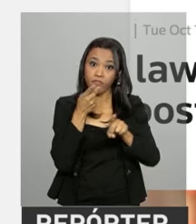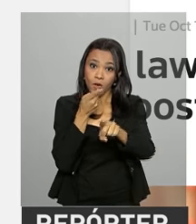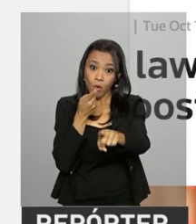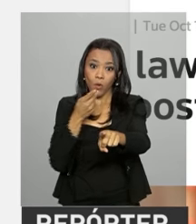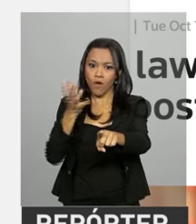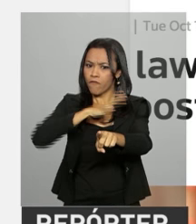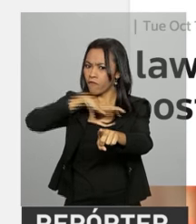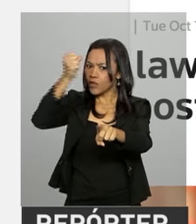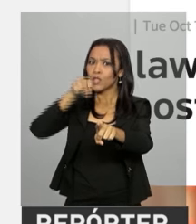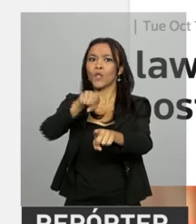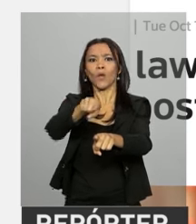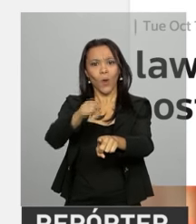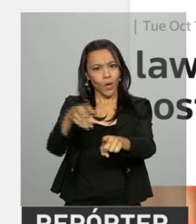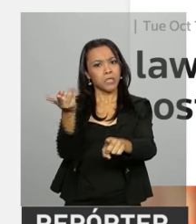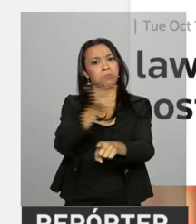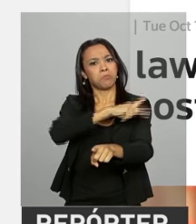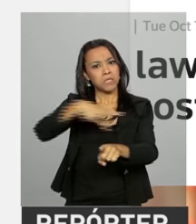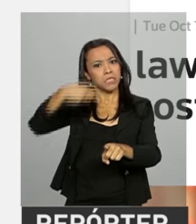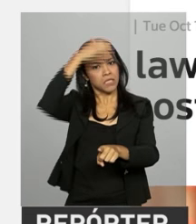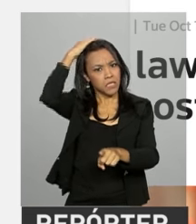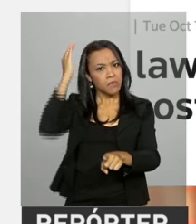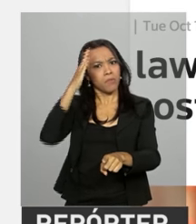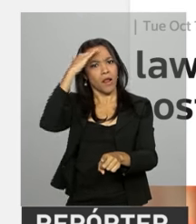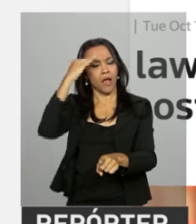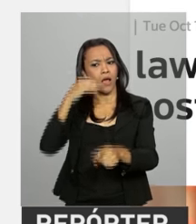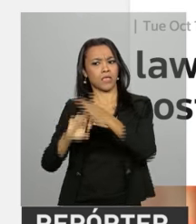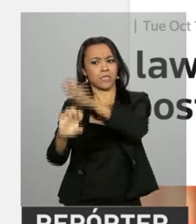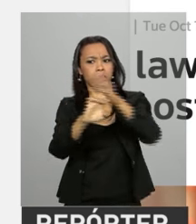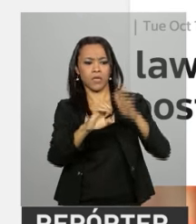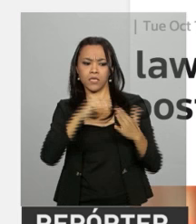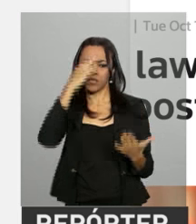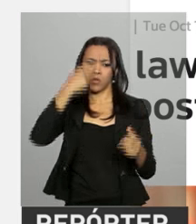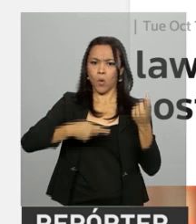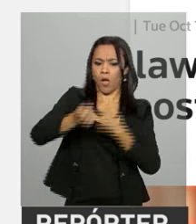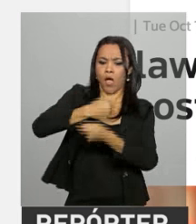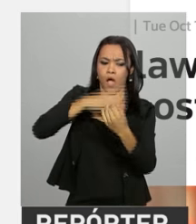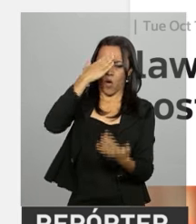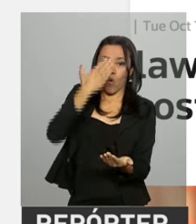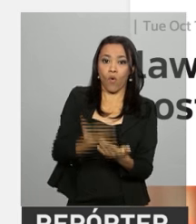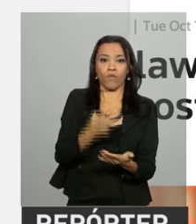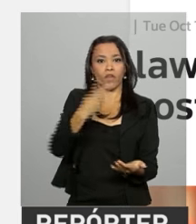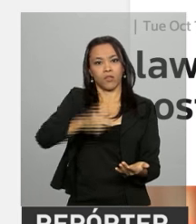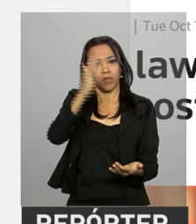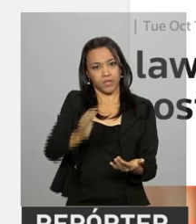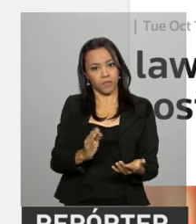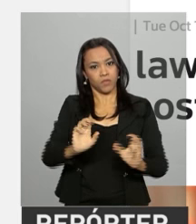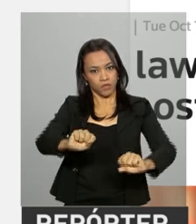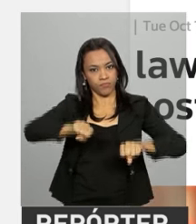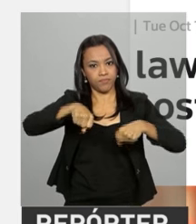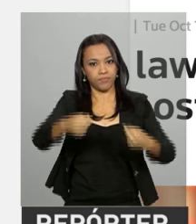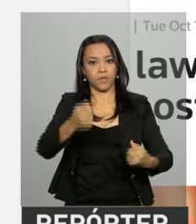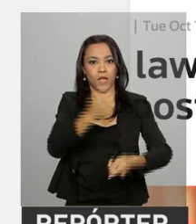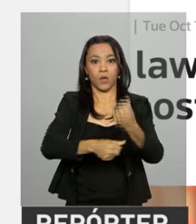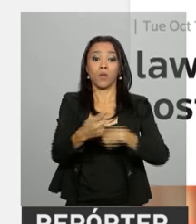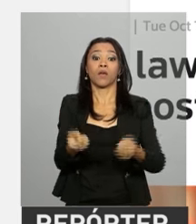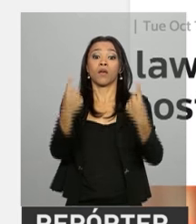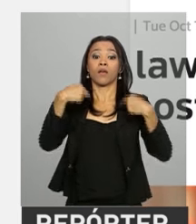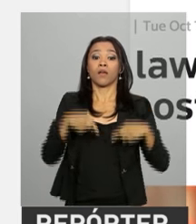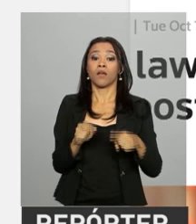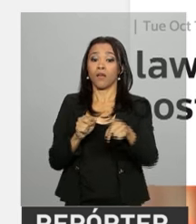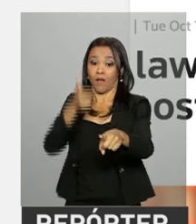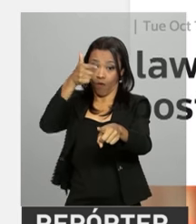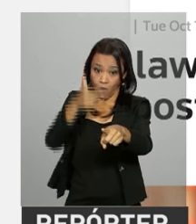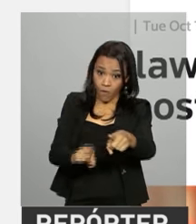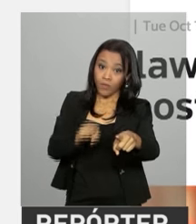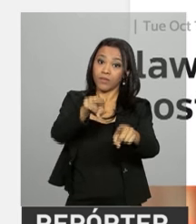maior vitória do presidente para retomar a confiança do mercado e tirar a economia de sua maior recessão. A rede alemã Deutsche